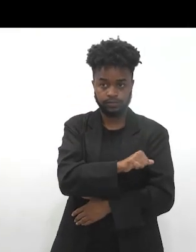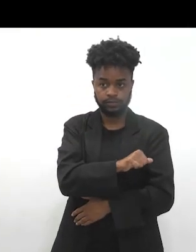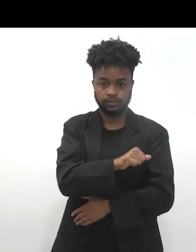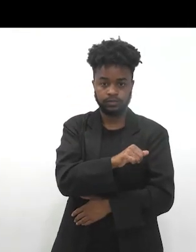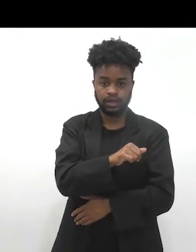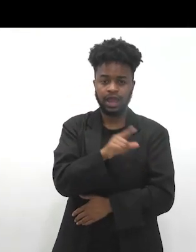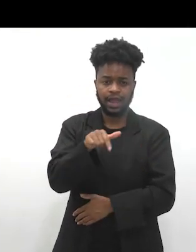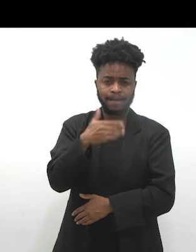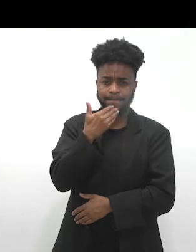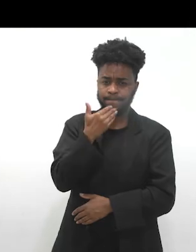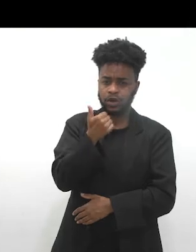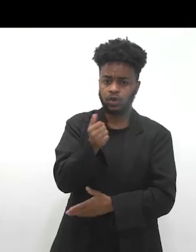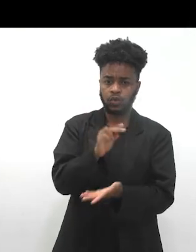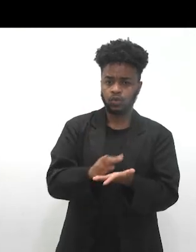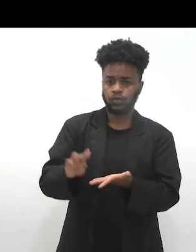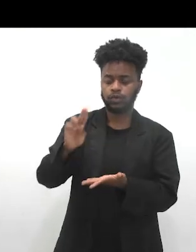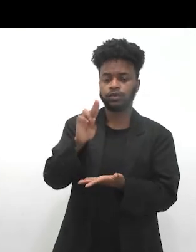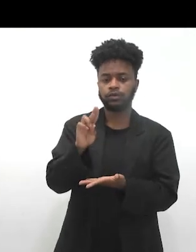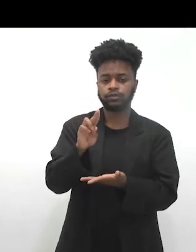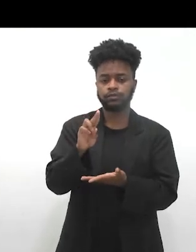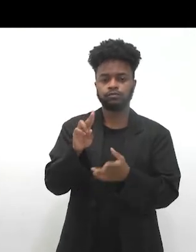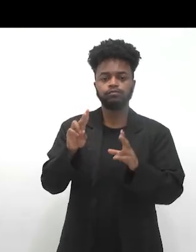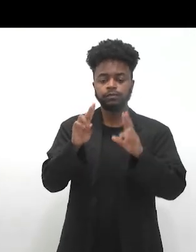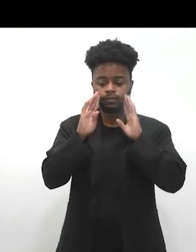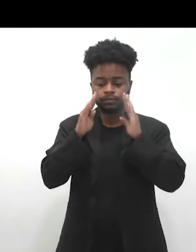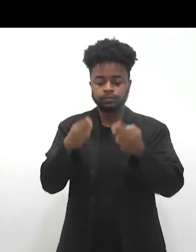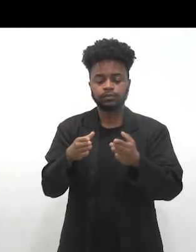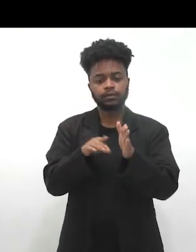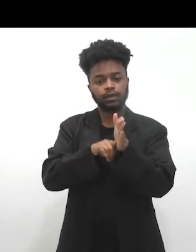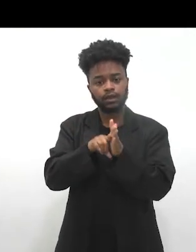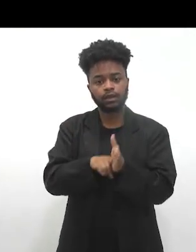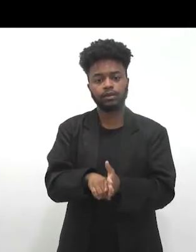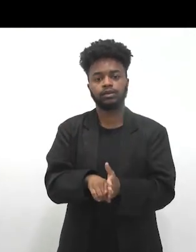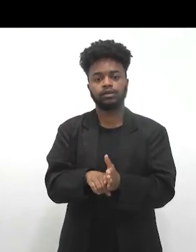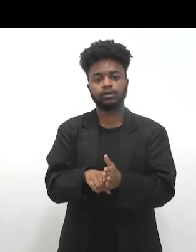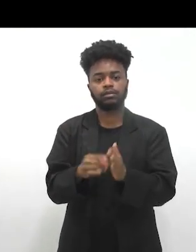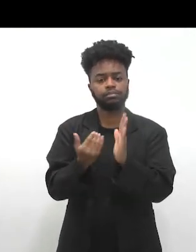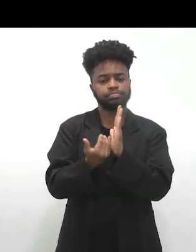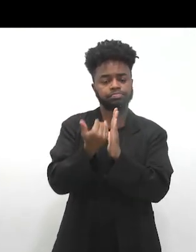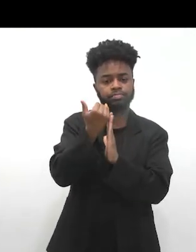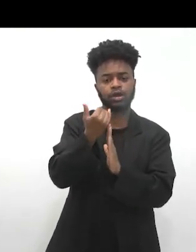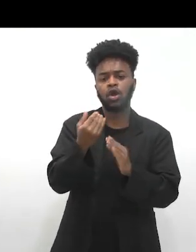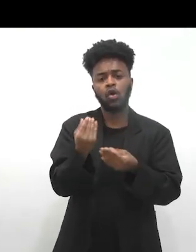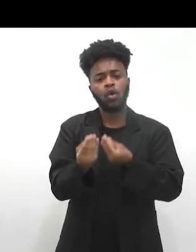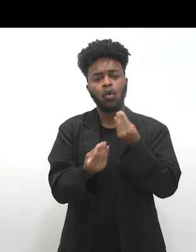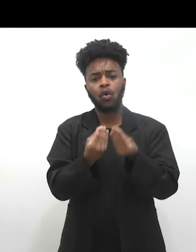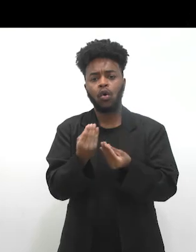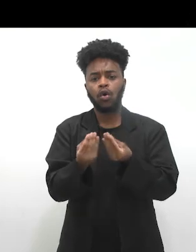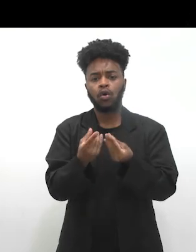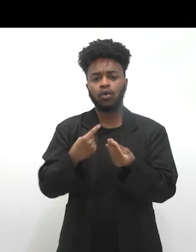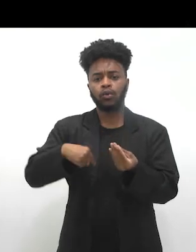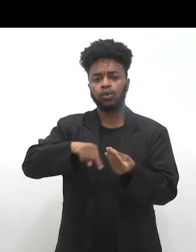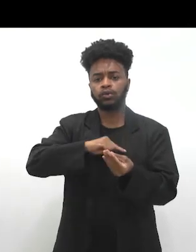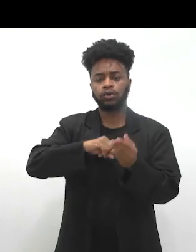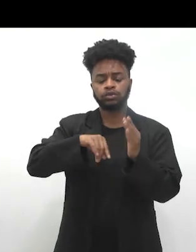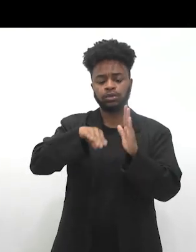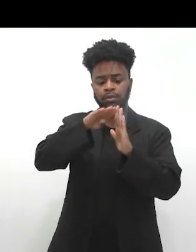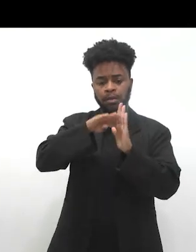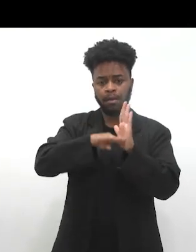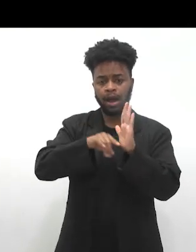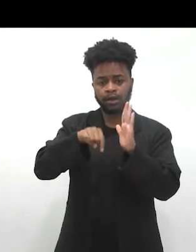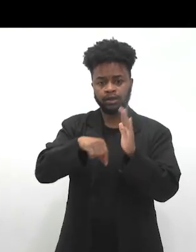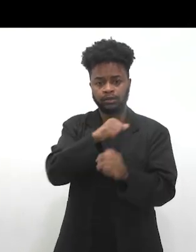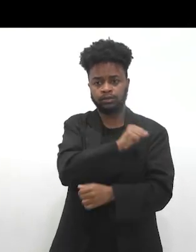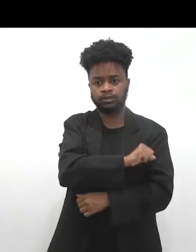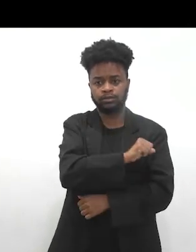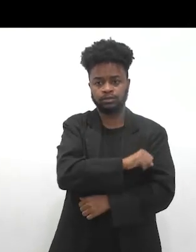são umas das melhores, assim, enfim, em pesquisas, em ranking, Sim. né? Como é que está o nosso ranking aqui